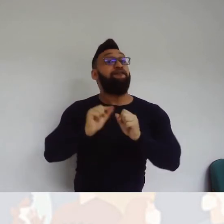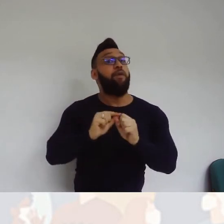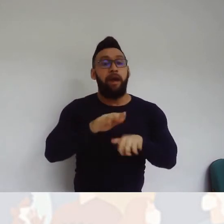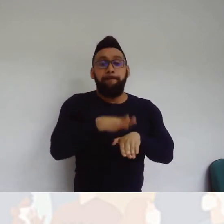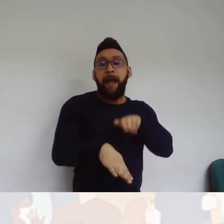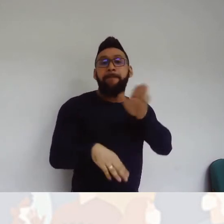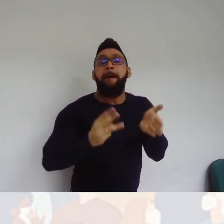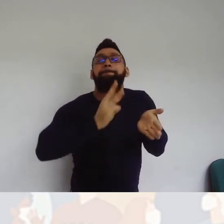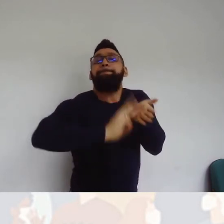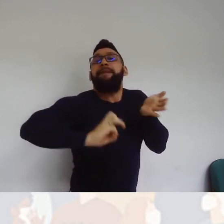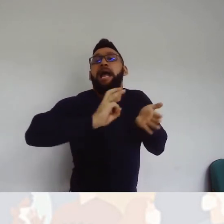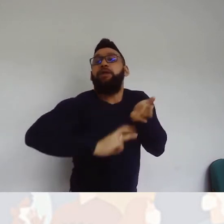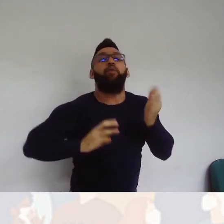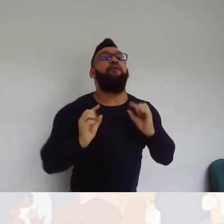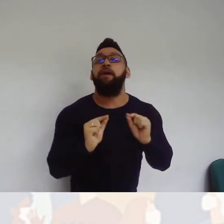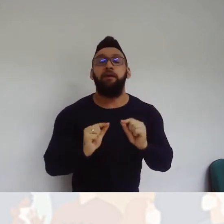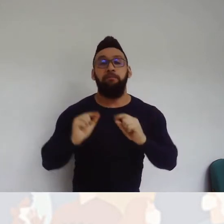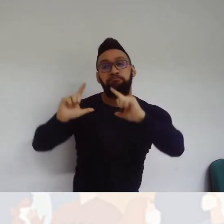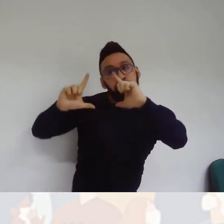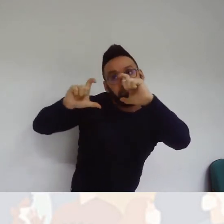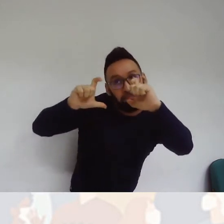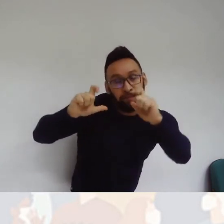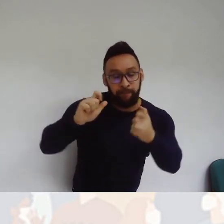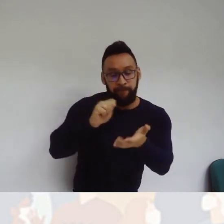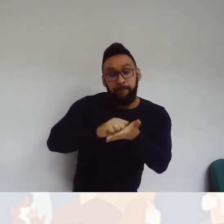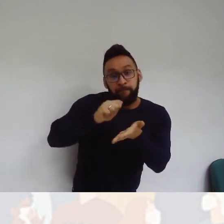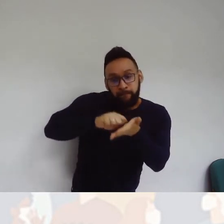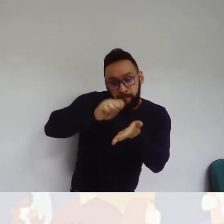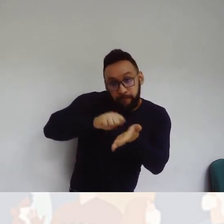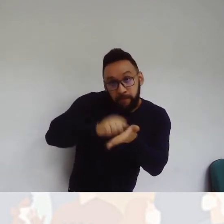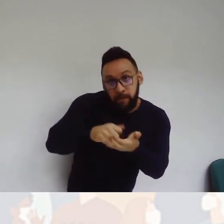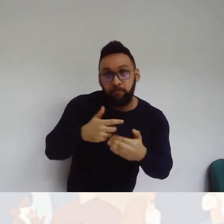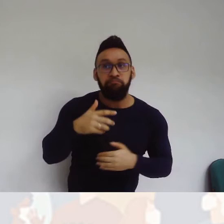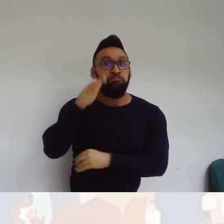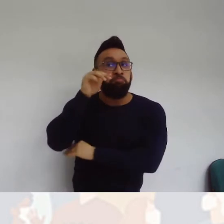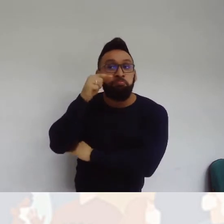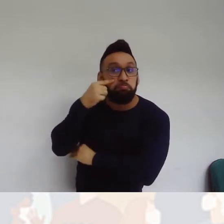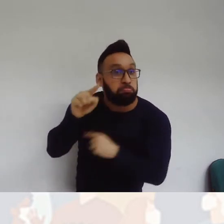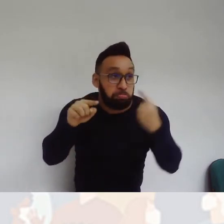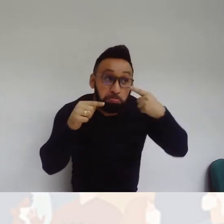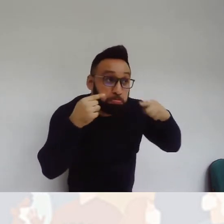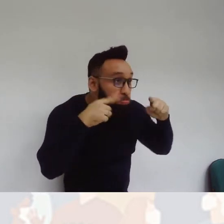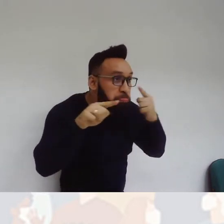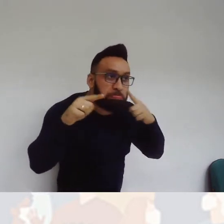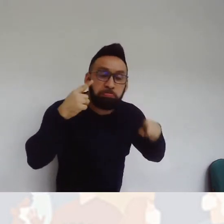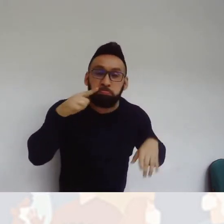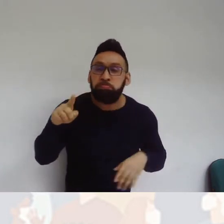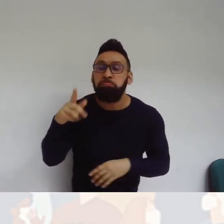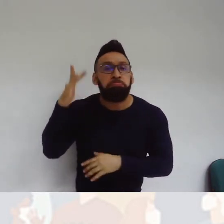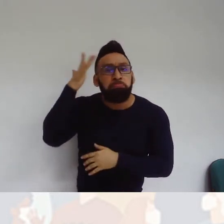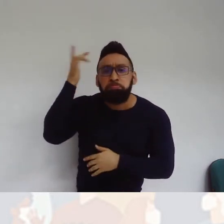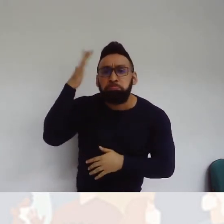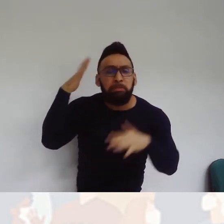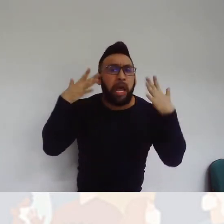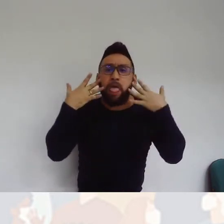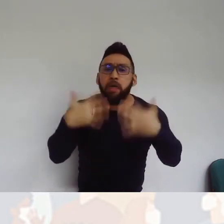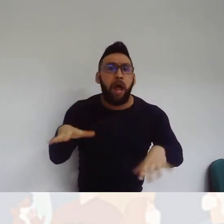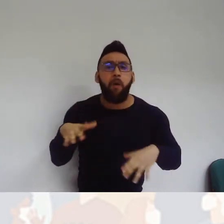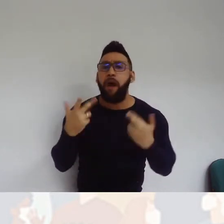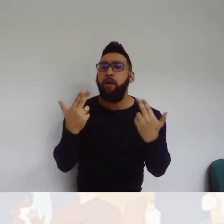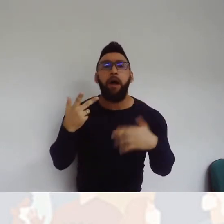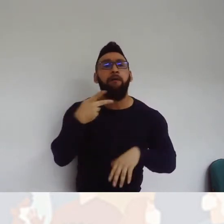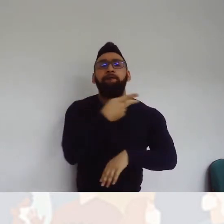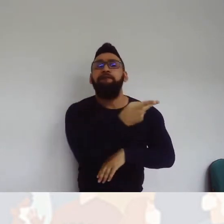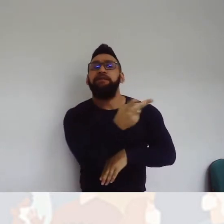fotos, conviver no lugar, andar pelo lugar. E é como, basicamente, o que a gente faz quando vai visitar um